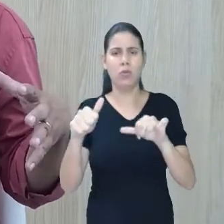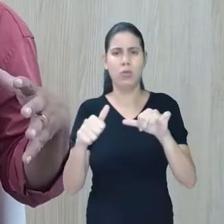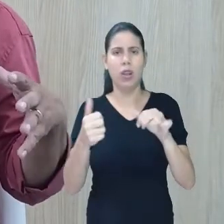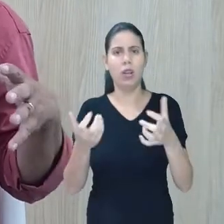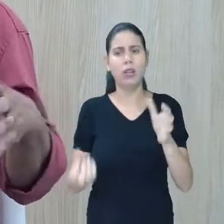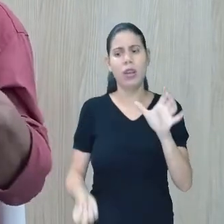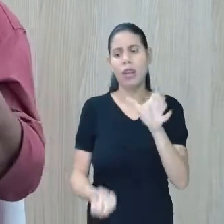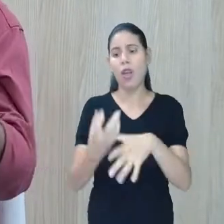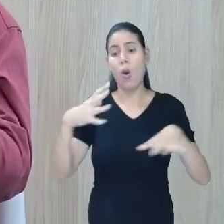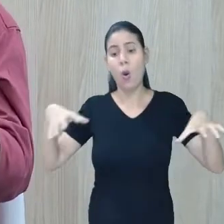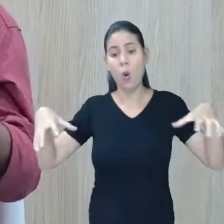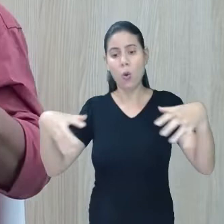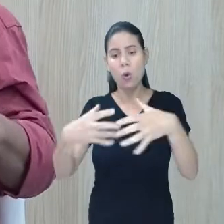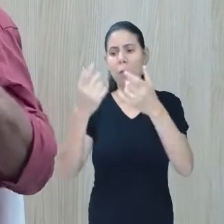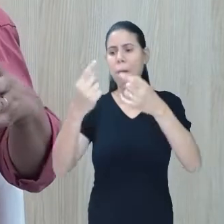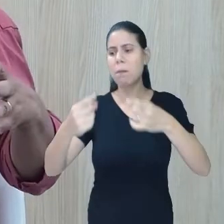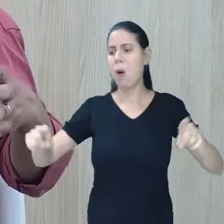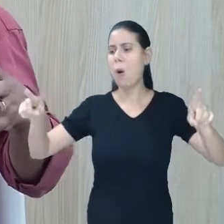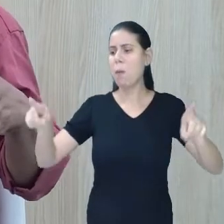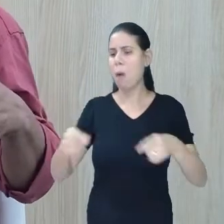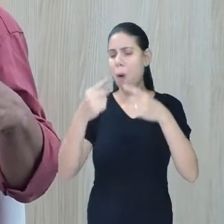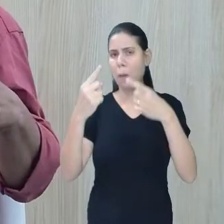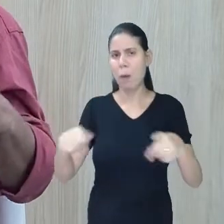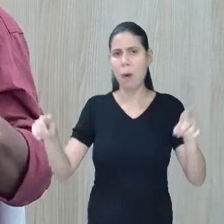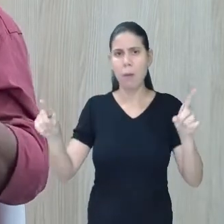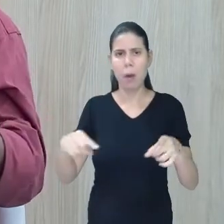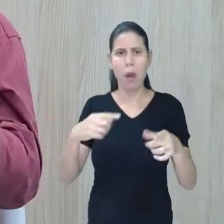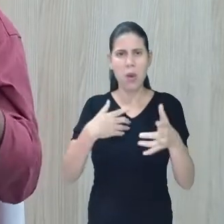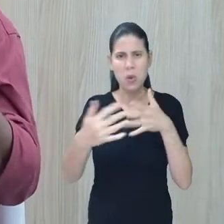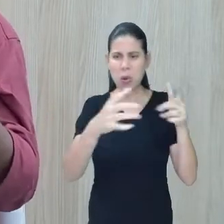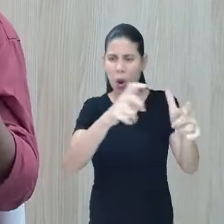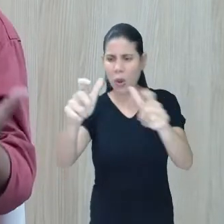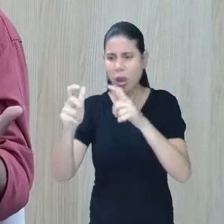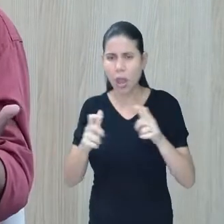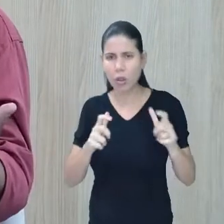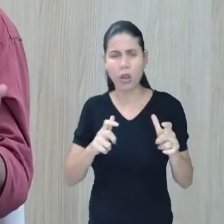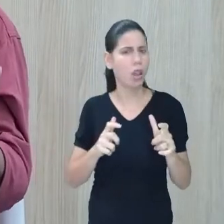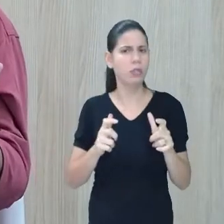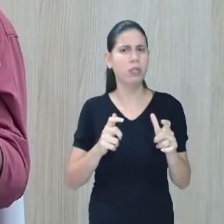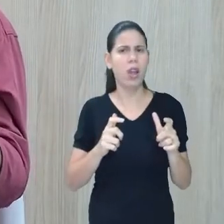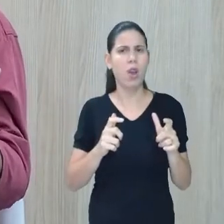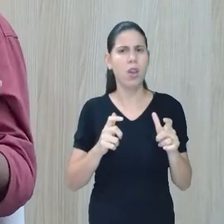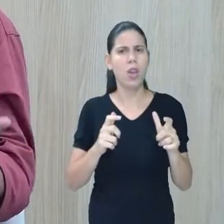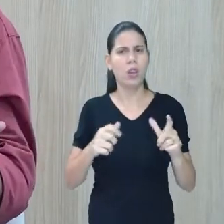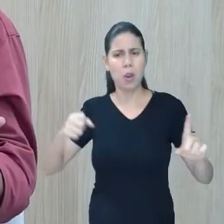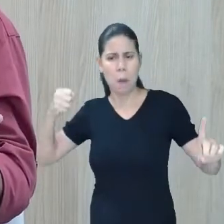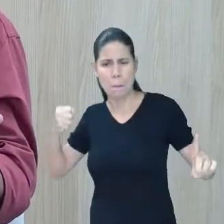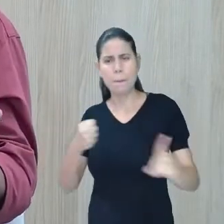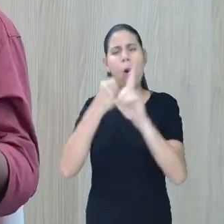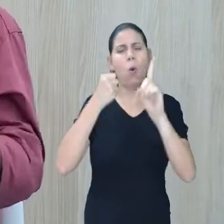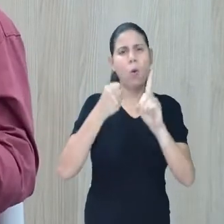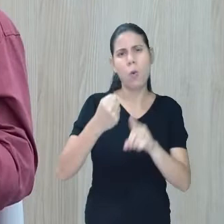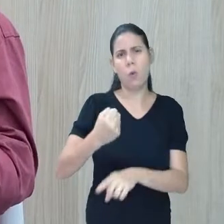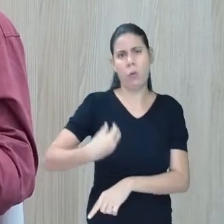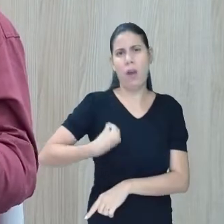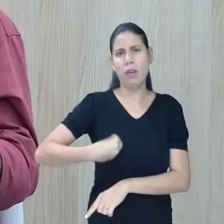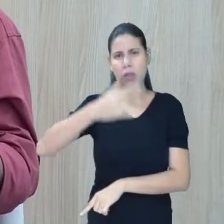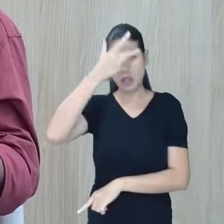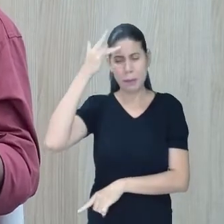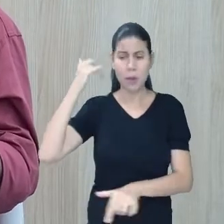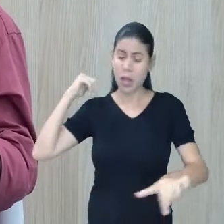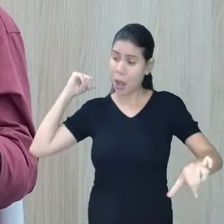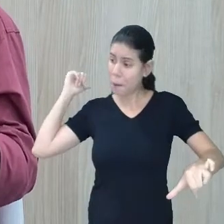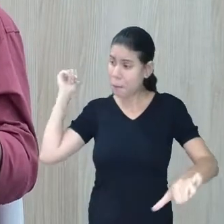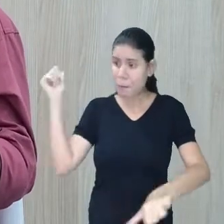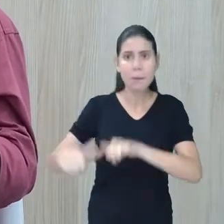musical para tocar no baile, tocar no bar da esquina. Eu quero mudar, impactar de forma a vida da pessoa com deficiência. Eu quero transformar os